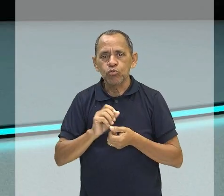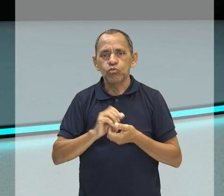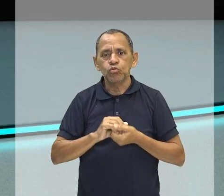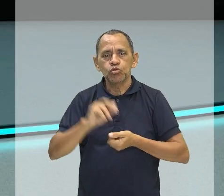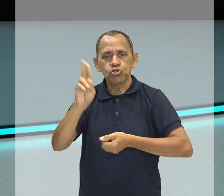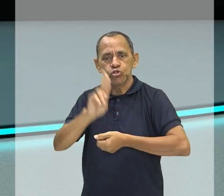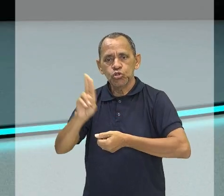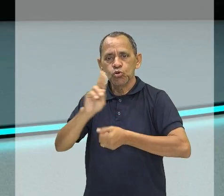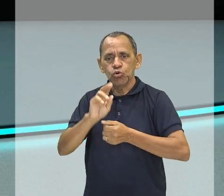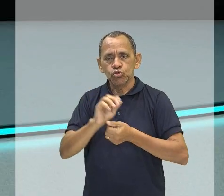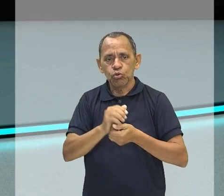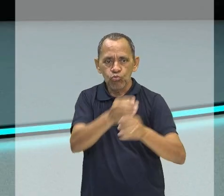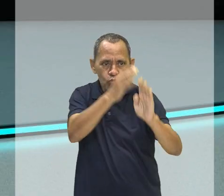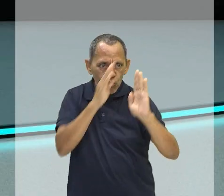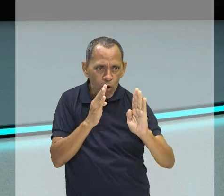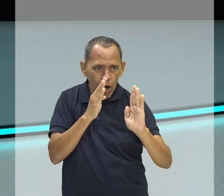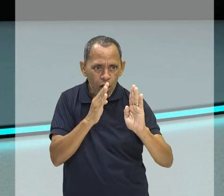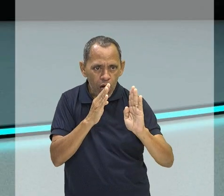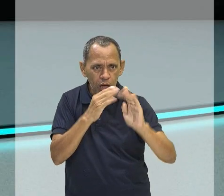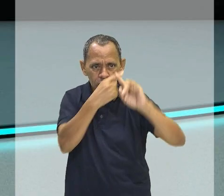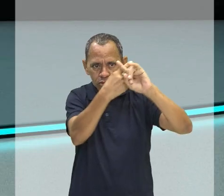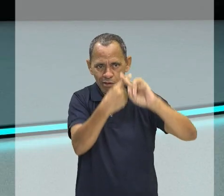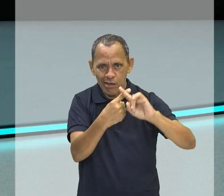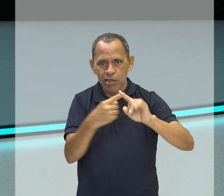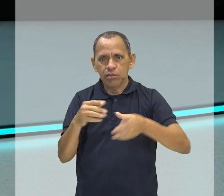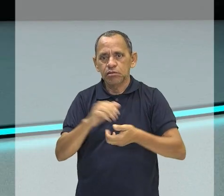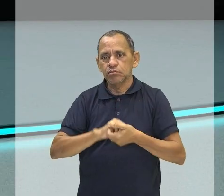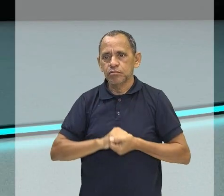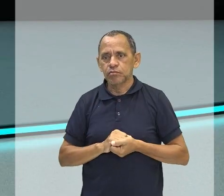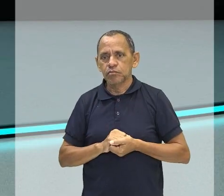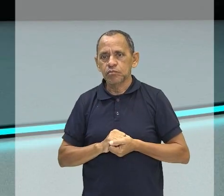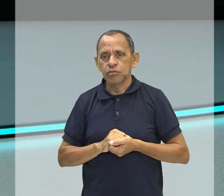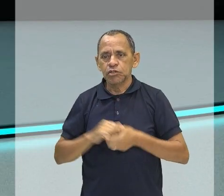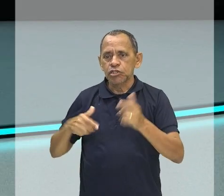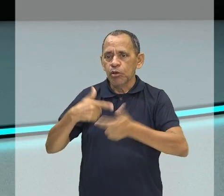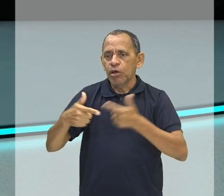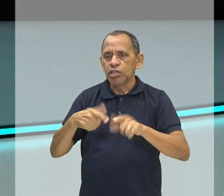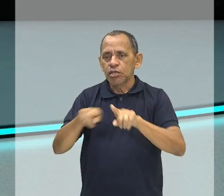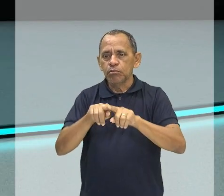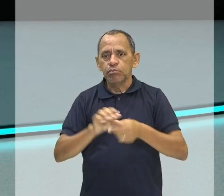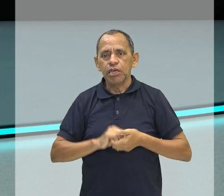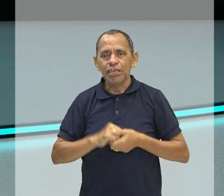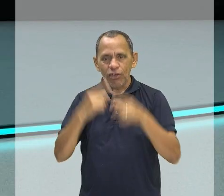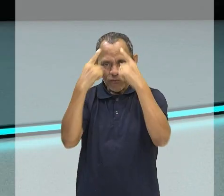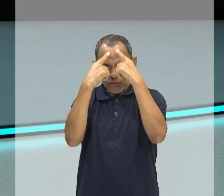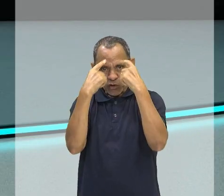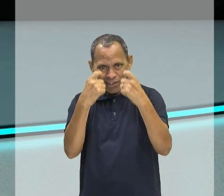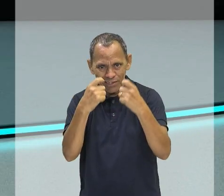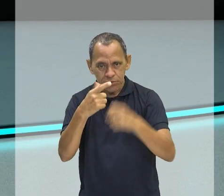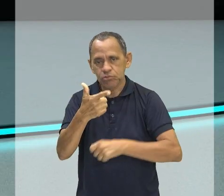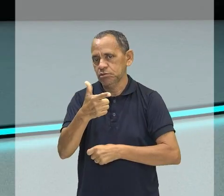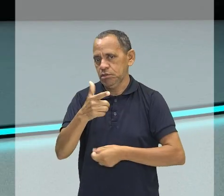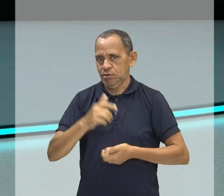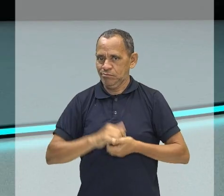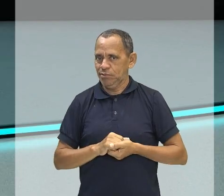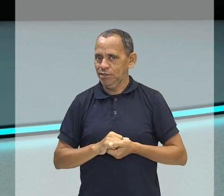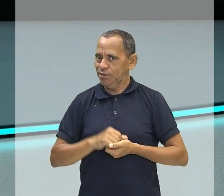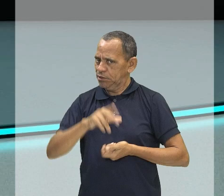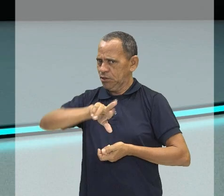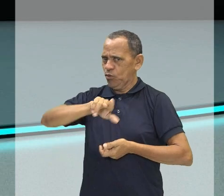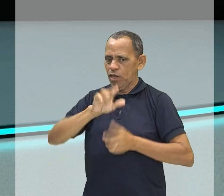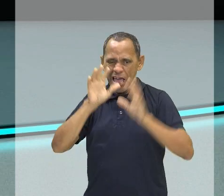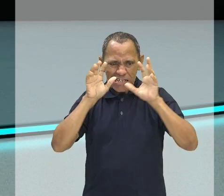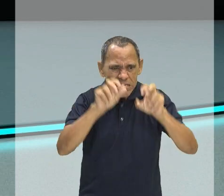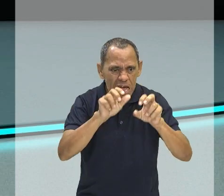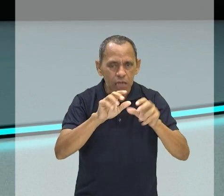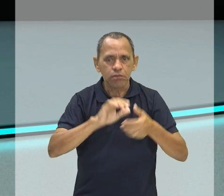colocar o embate, ou seja, lá trabalha a questão da não agressão, a intenção não é você